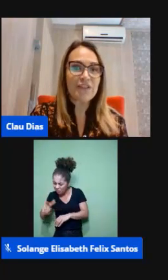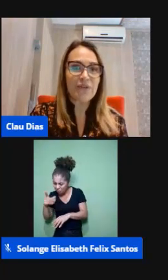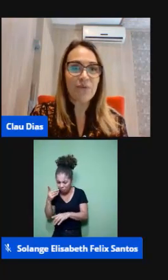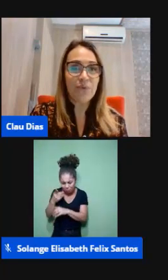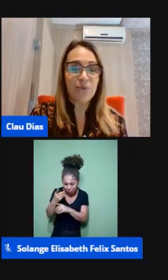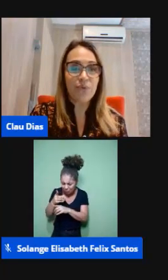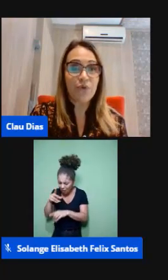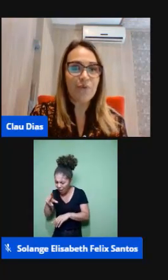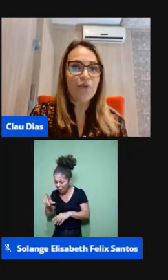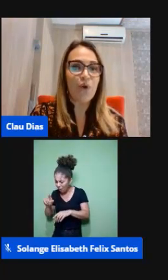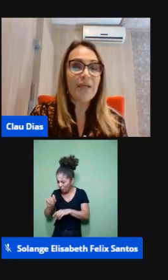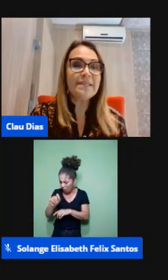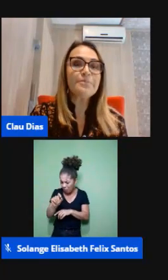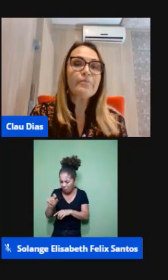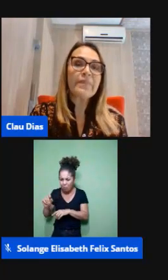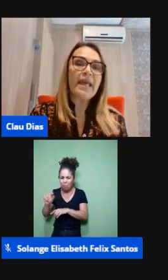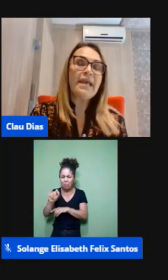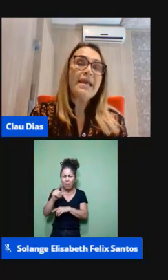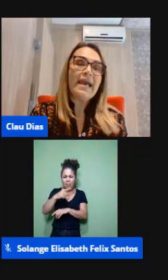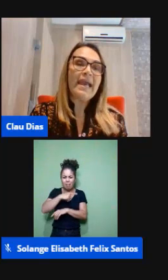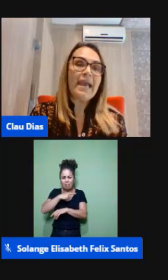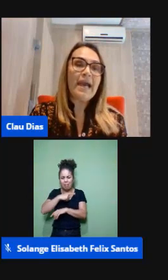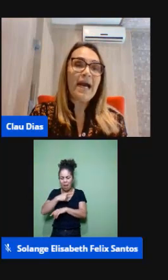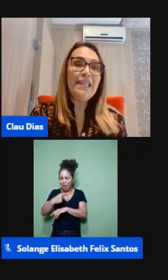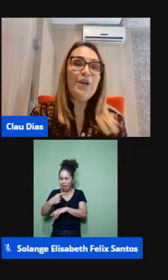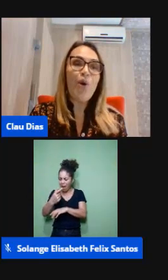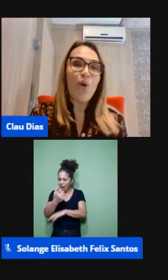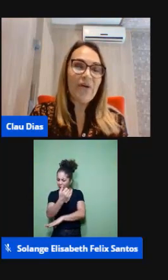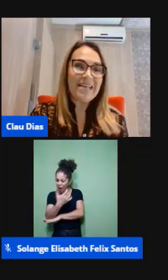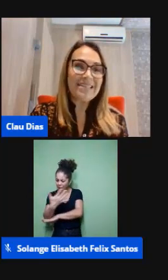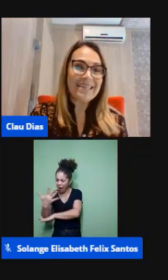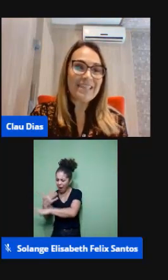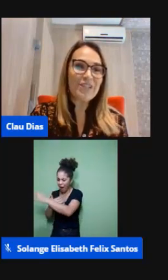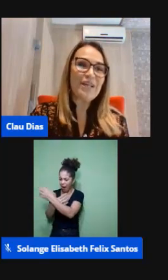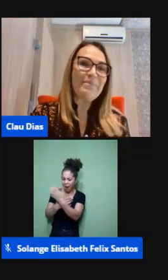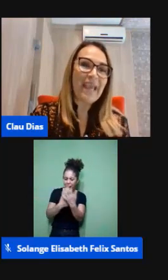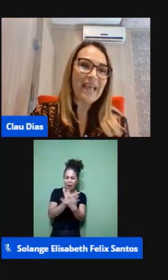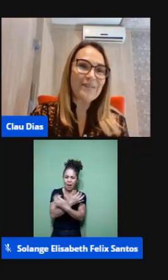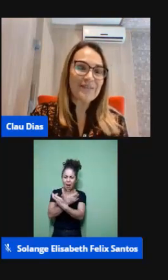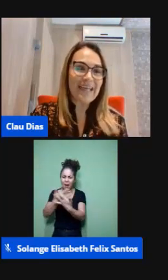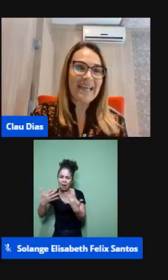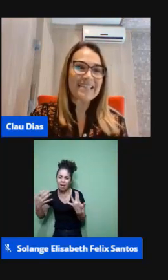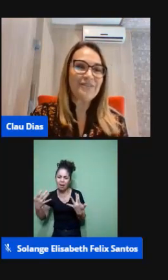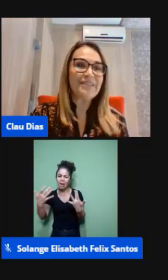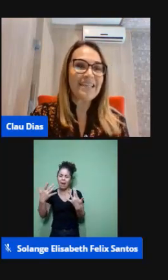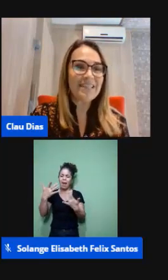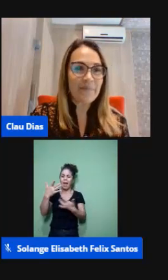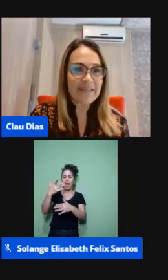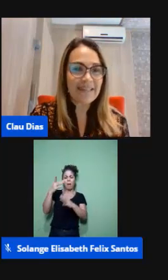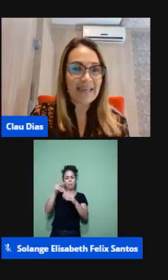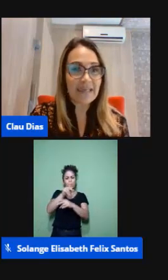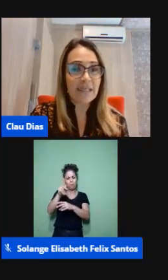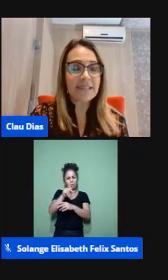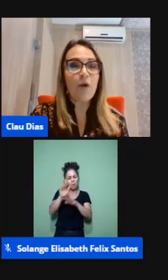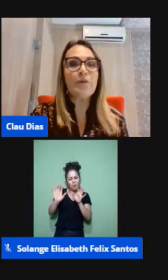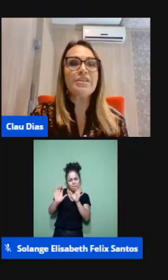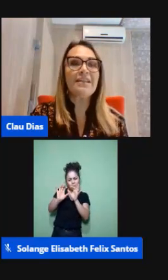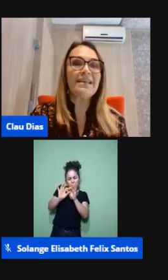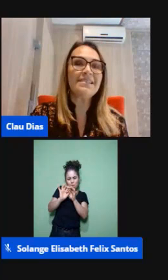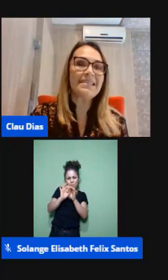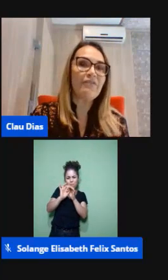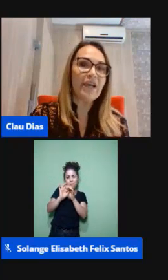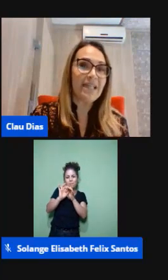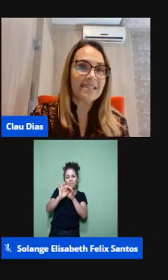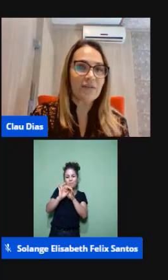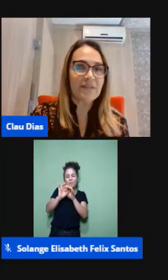a professora do grupo 2, né, aliou esse questionamento, né, essa vontade de aprender da criança ao